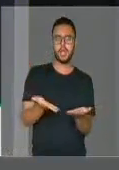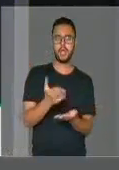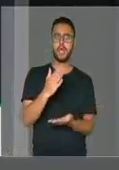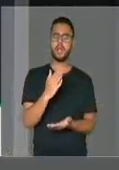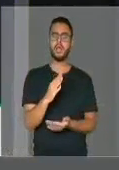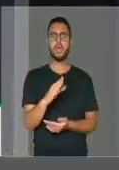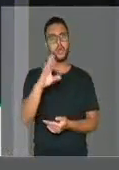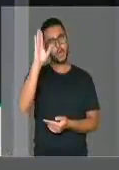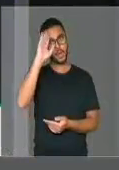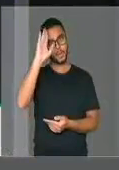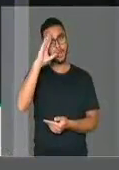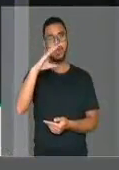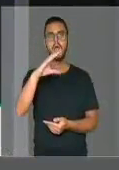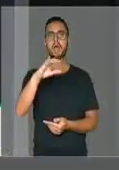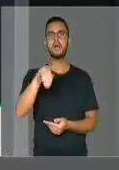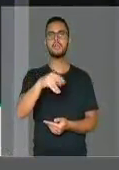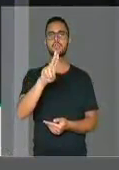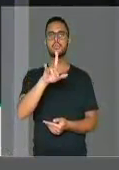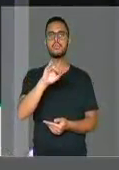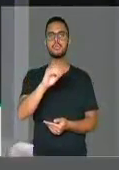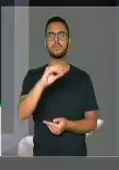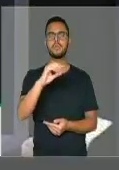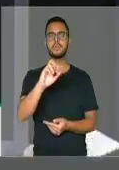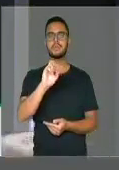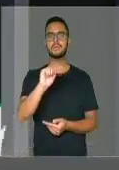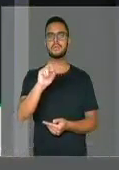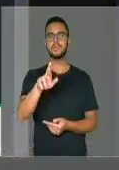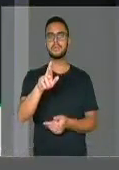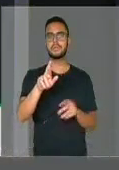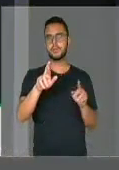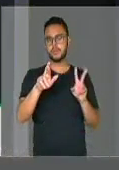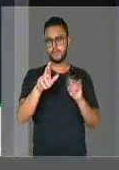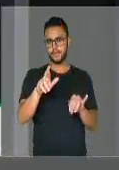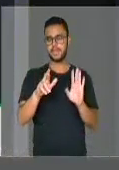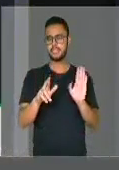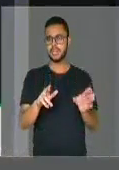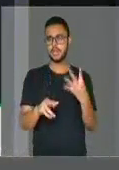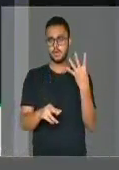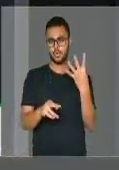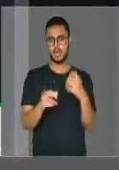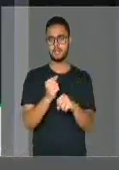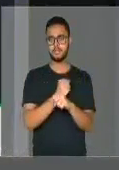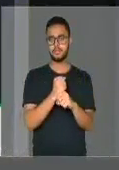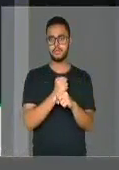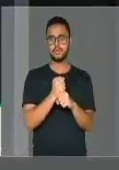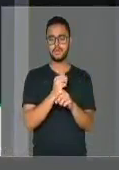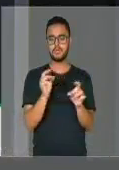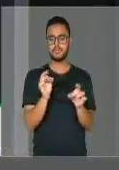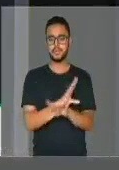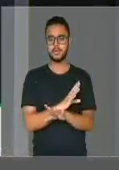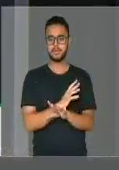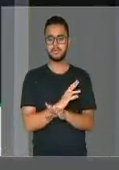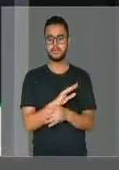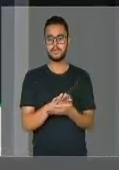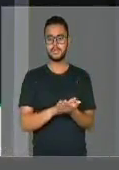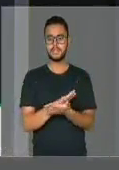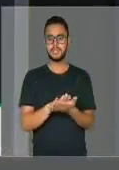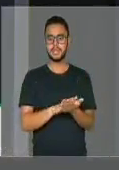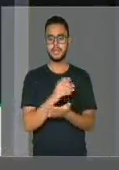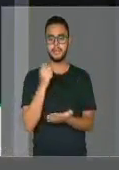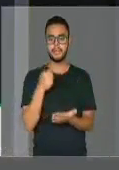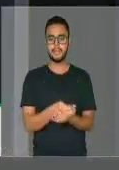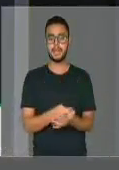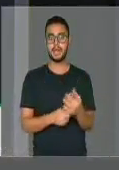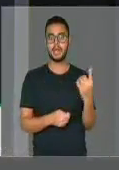Júlio César, se ele vai sair, depois de 4 anos de comando, sem pagar uma chinela havaiana para um